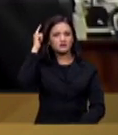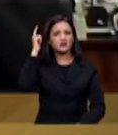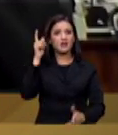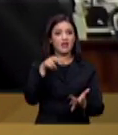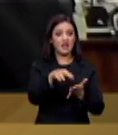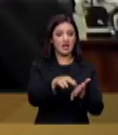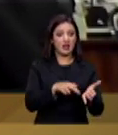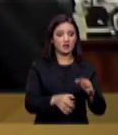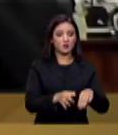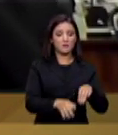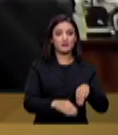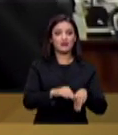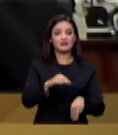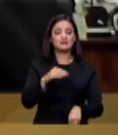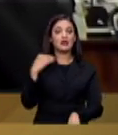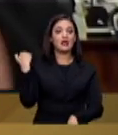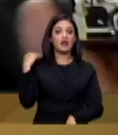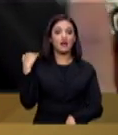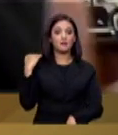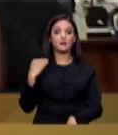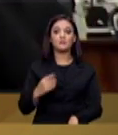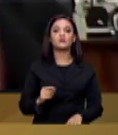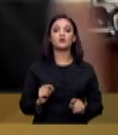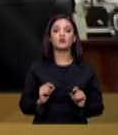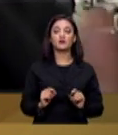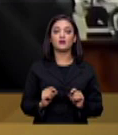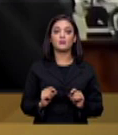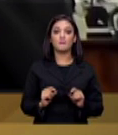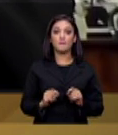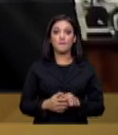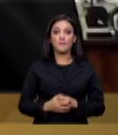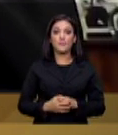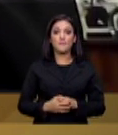Carmen, em que se coloca aquela questão